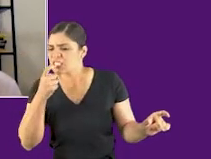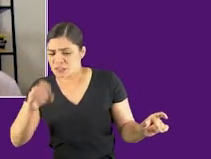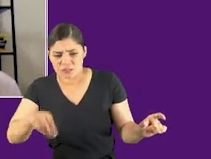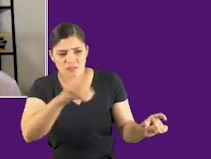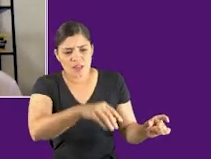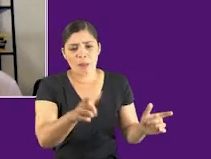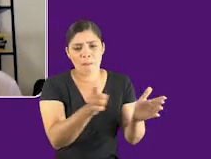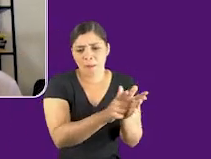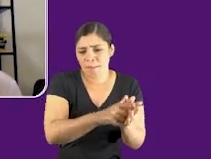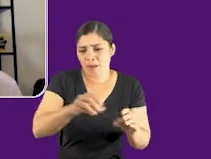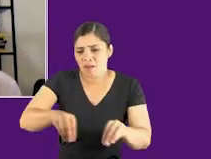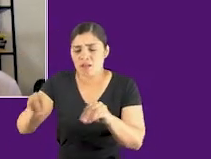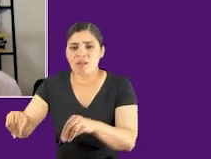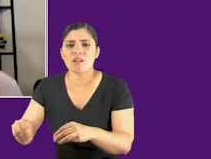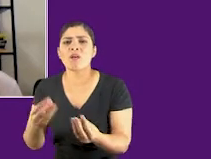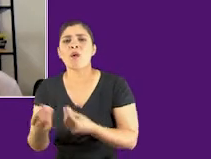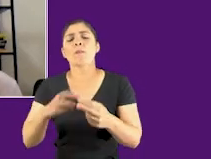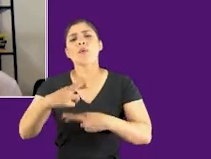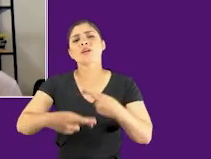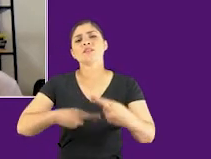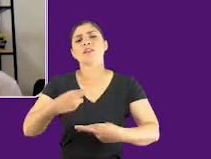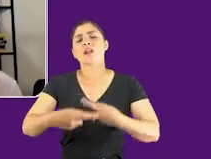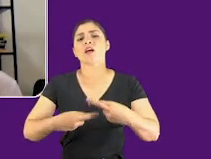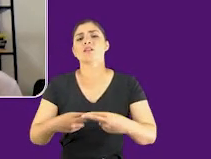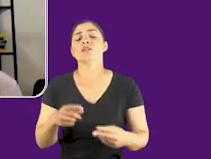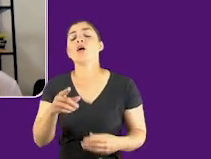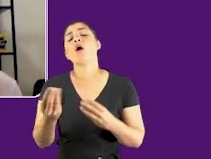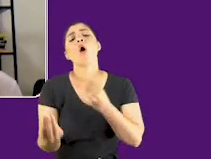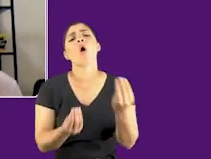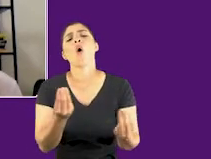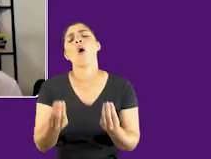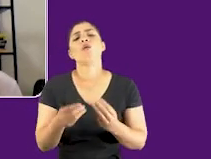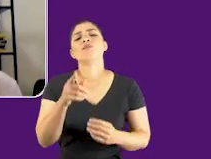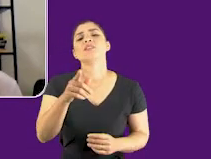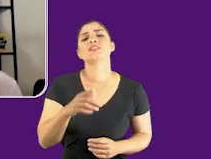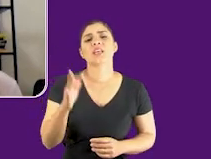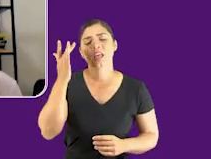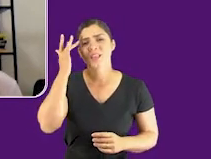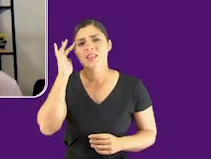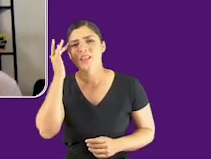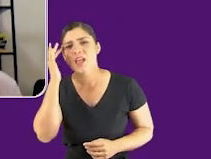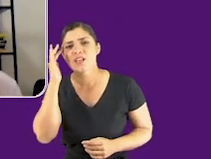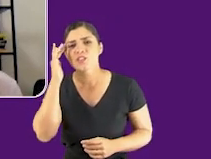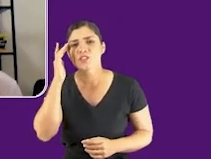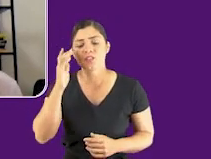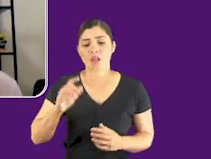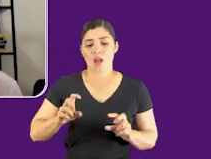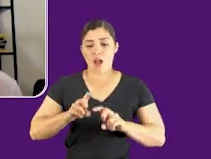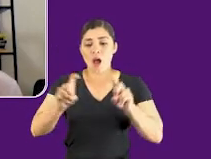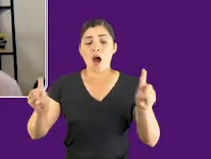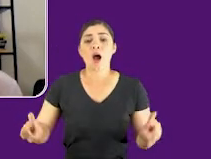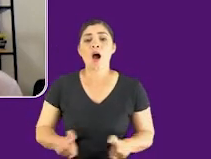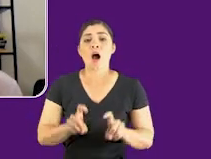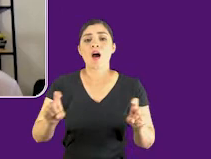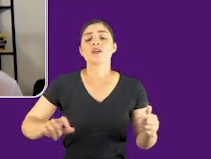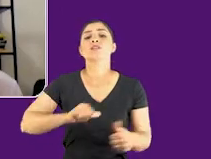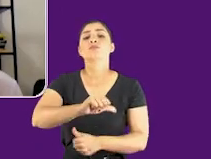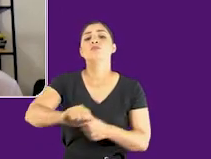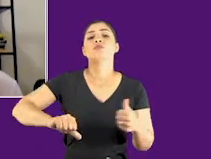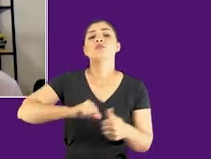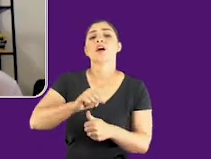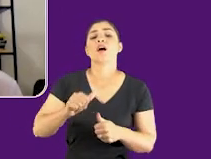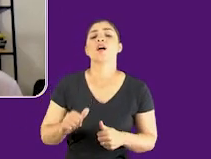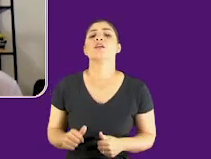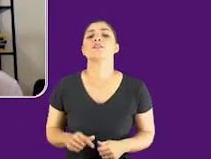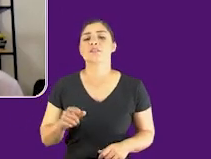colocar a cada lixo como você entende a transformação digital que a gente está vivendo atingindo todos esses